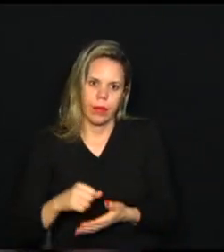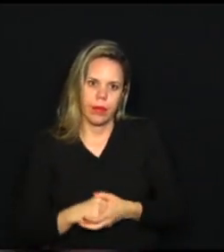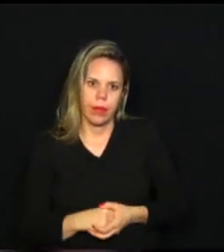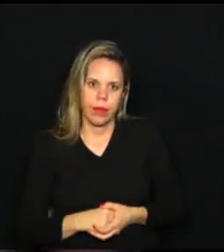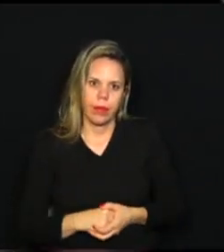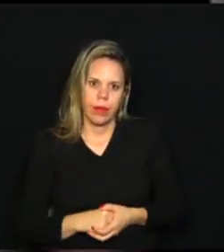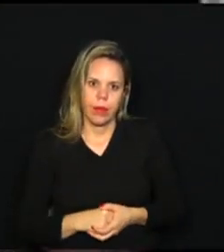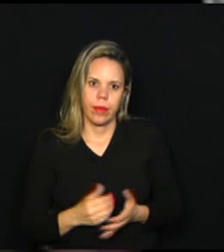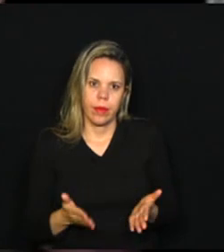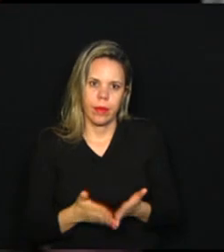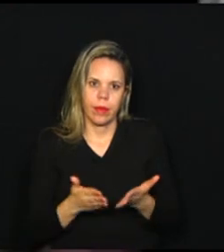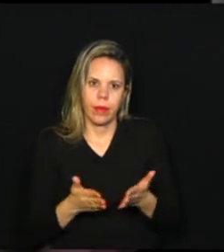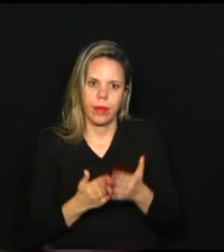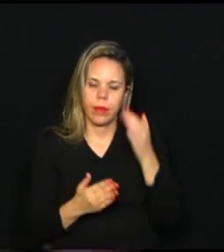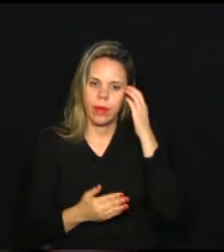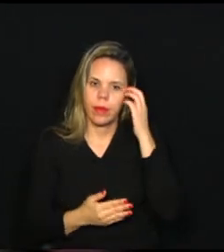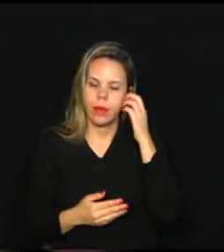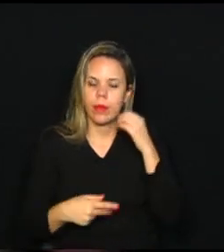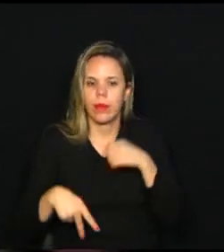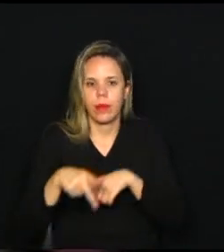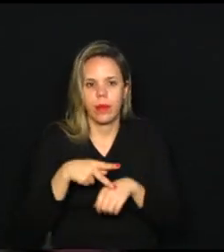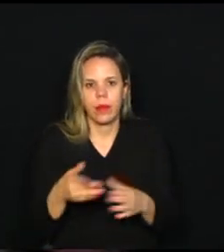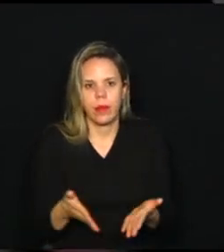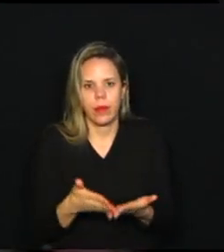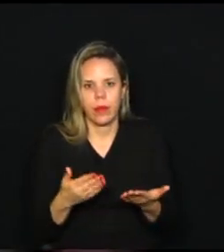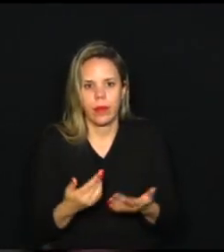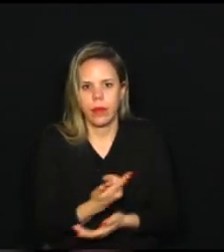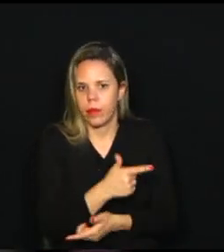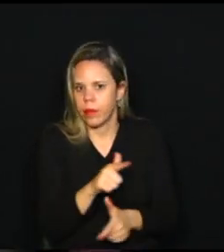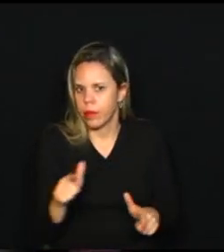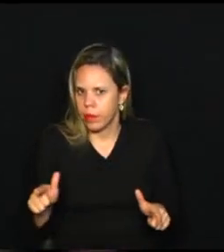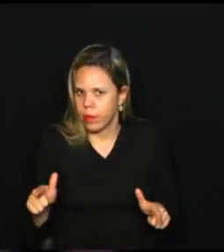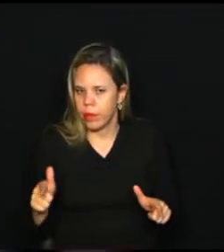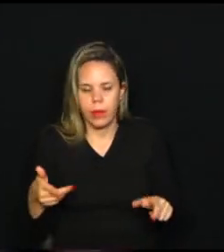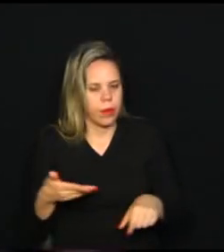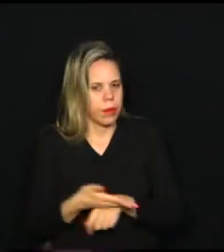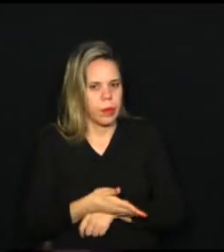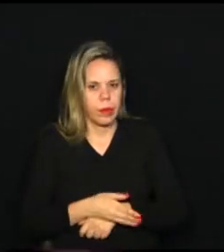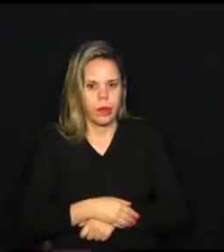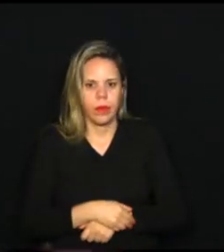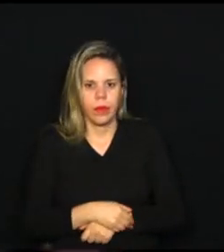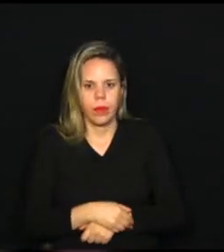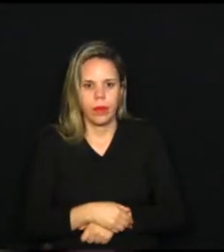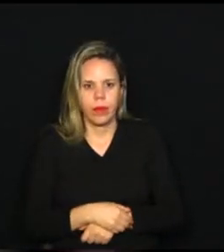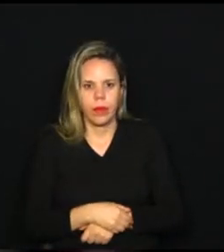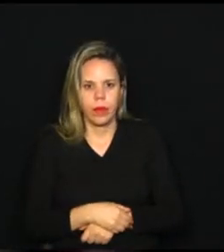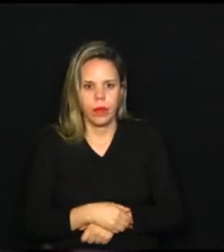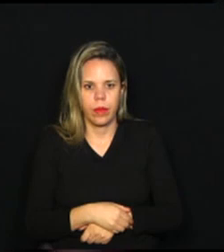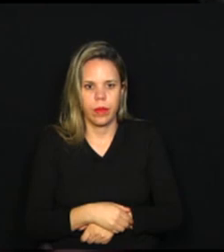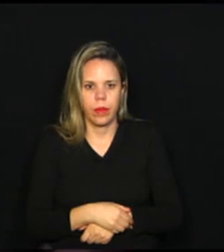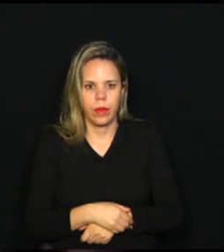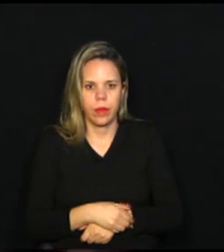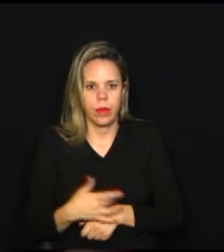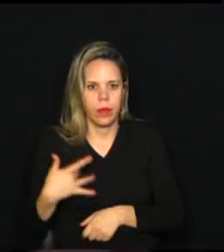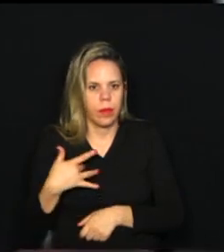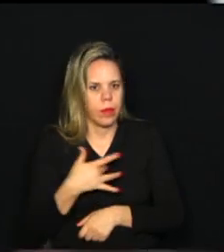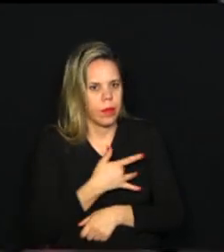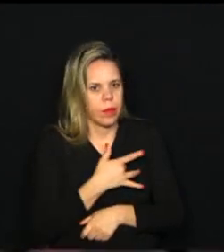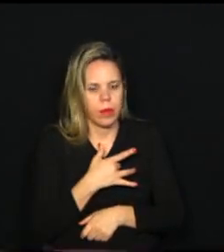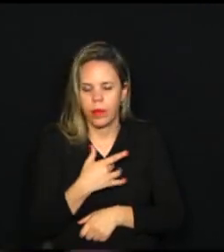de alta vulnerabilidade, países que não têm acessos de condição de saneamento